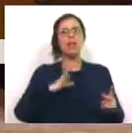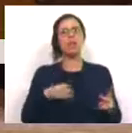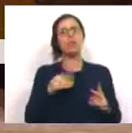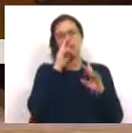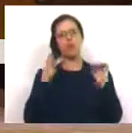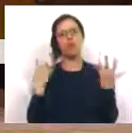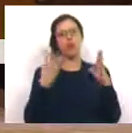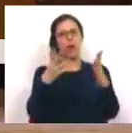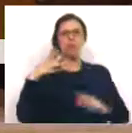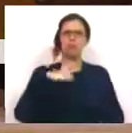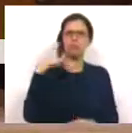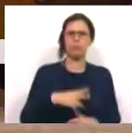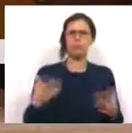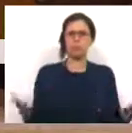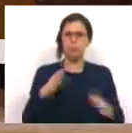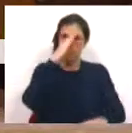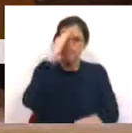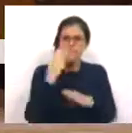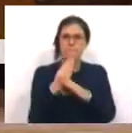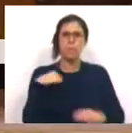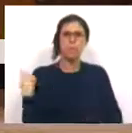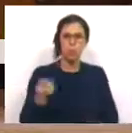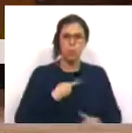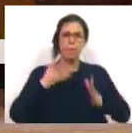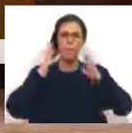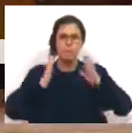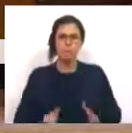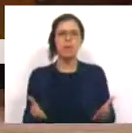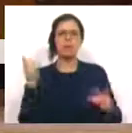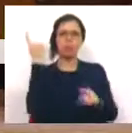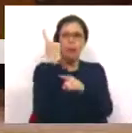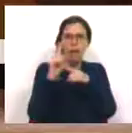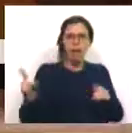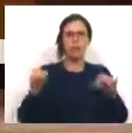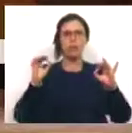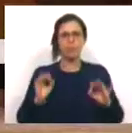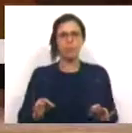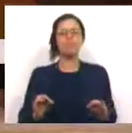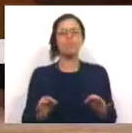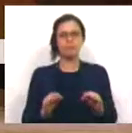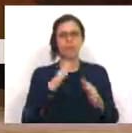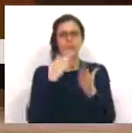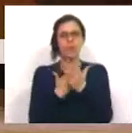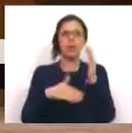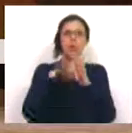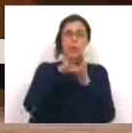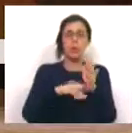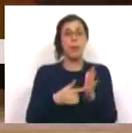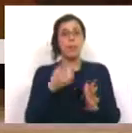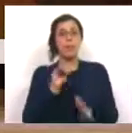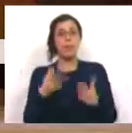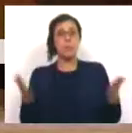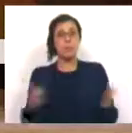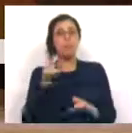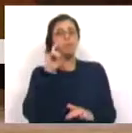da Floresta no nosso país é o empenho que todos temos de ter para, de uma vez por todas, gerar as condições